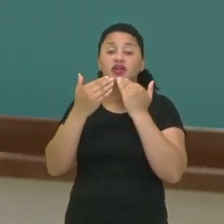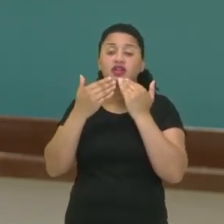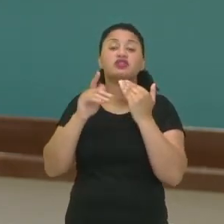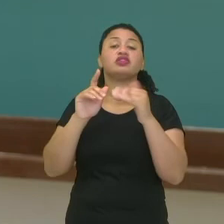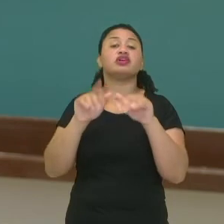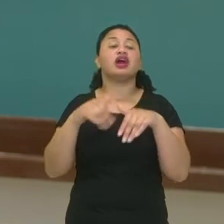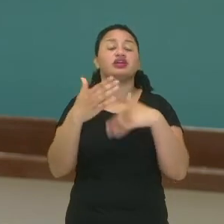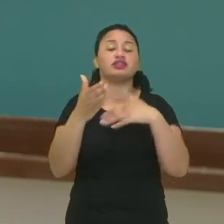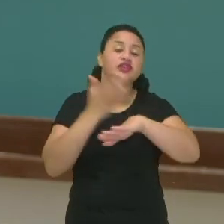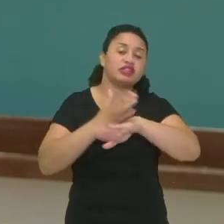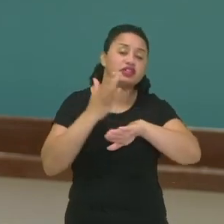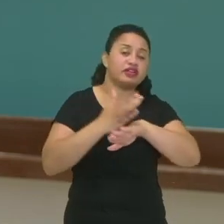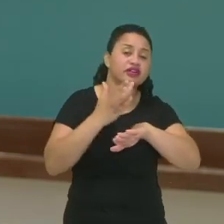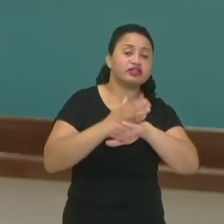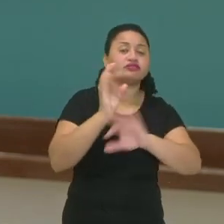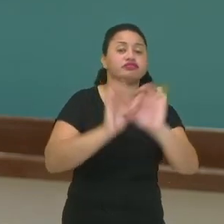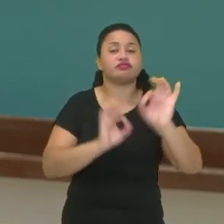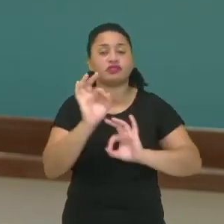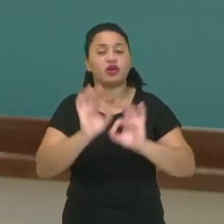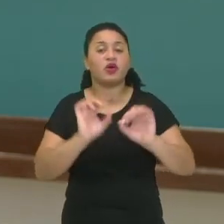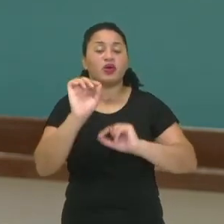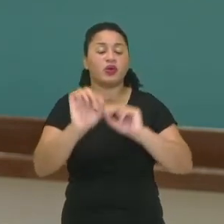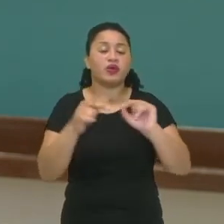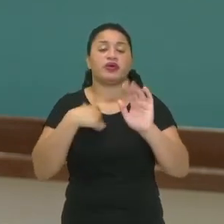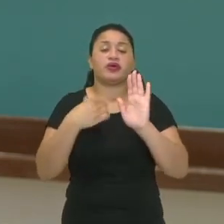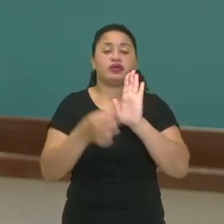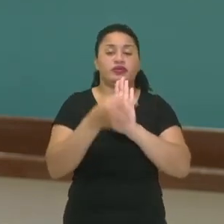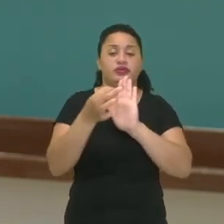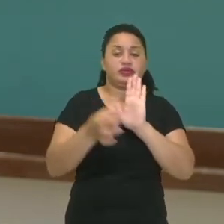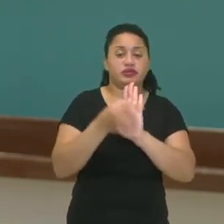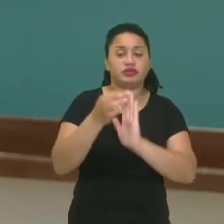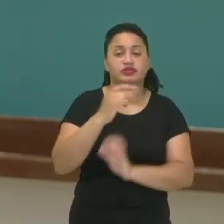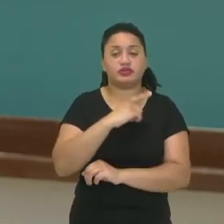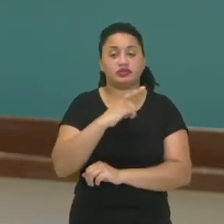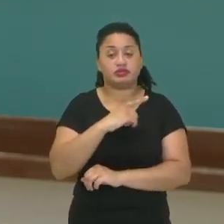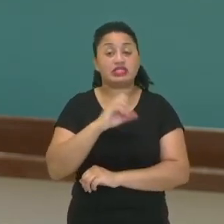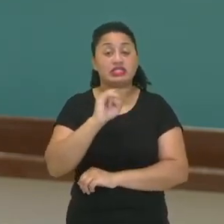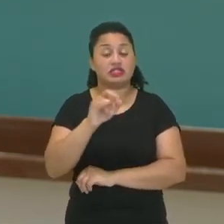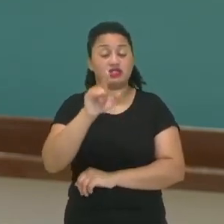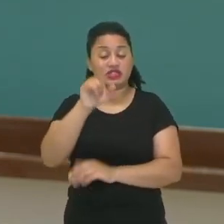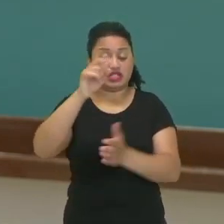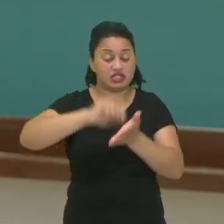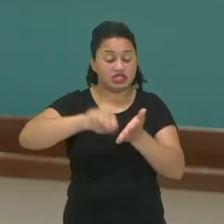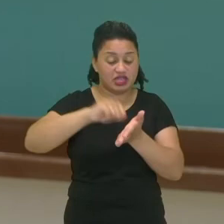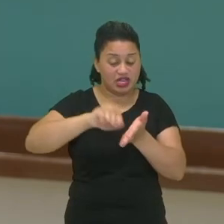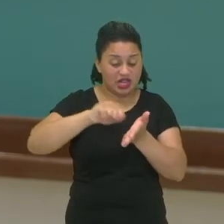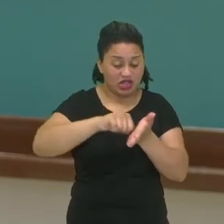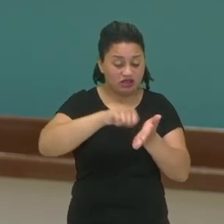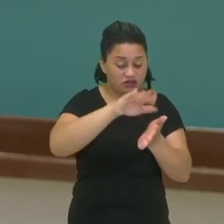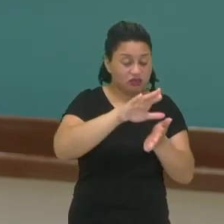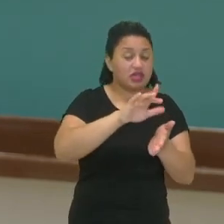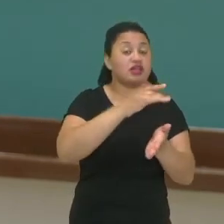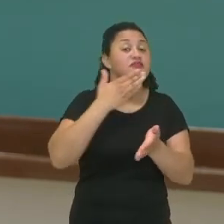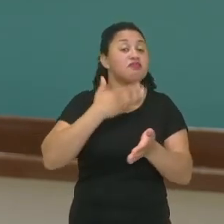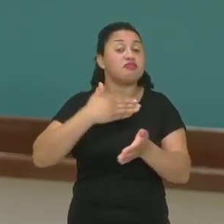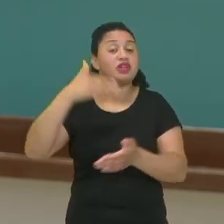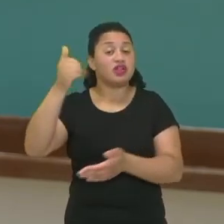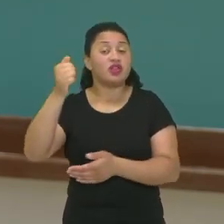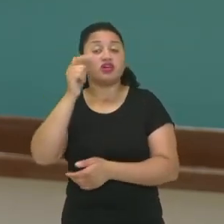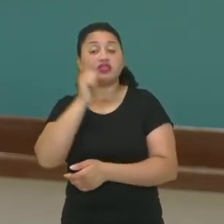vai treinando e vai organizando os seus argumentos. Quanto mais você escrever, melhor você